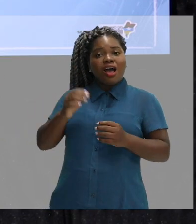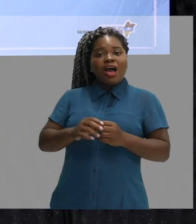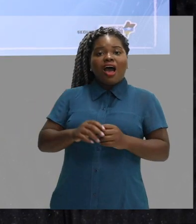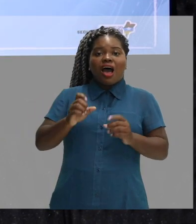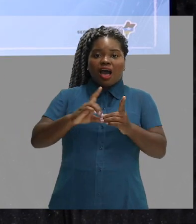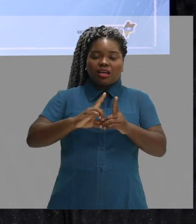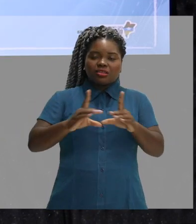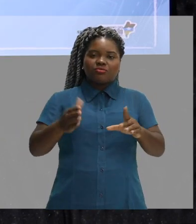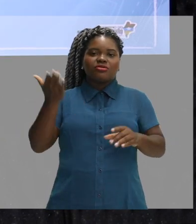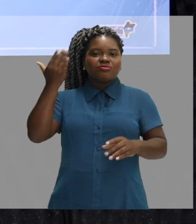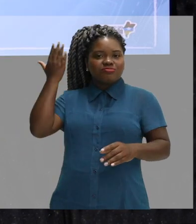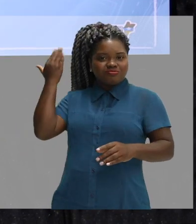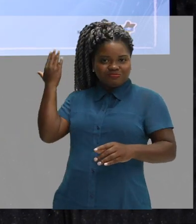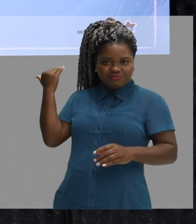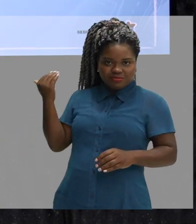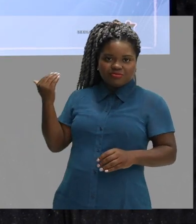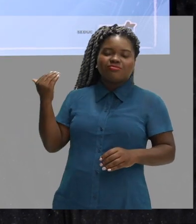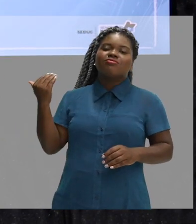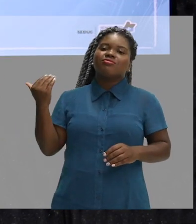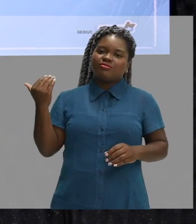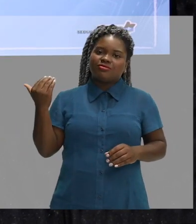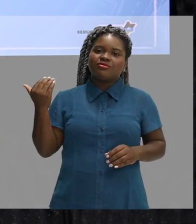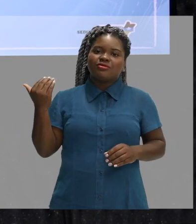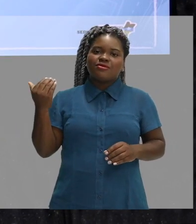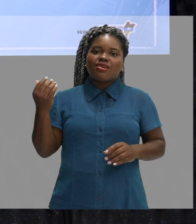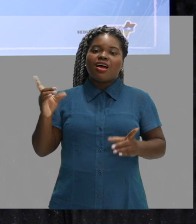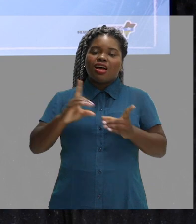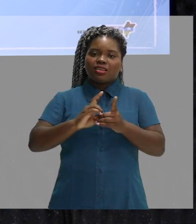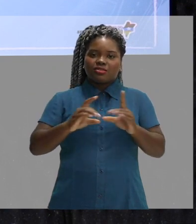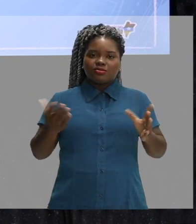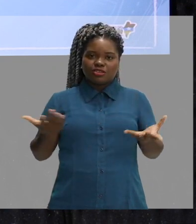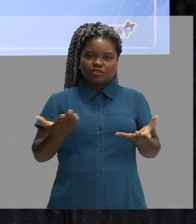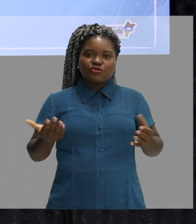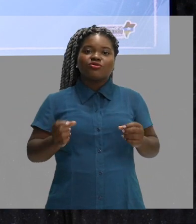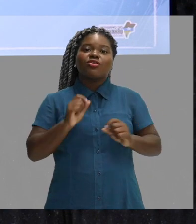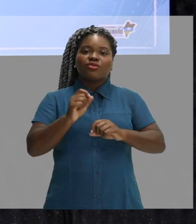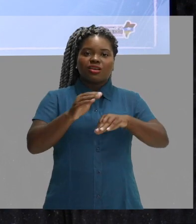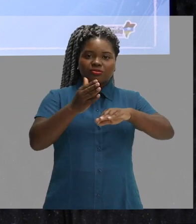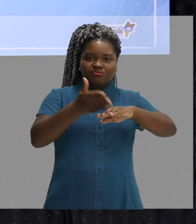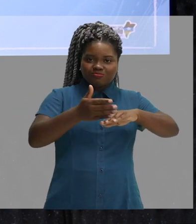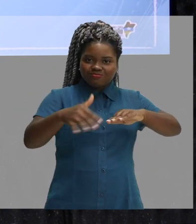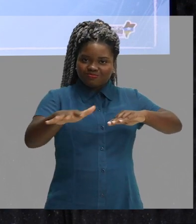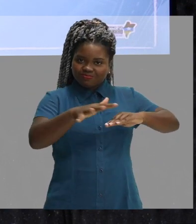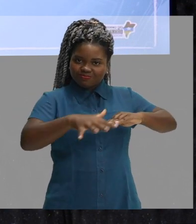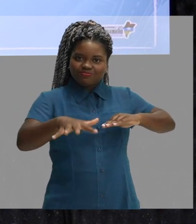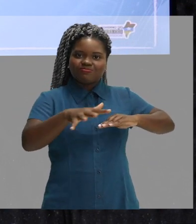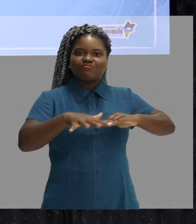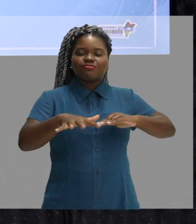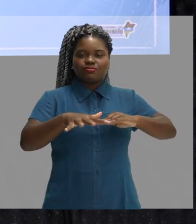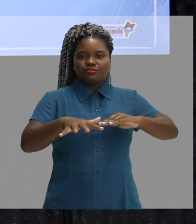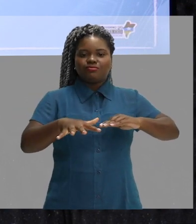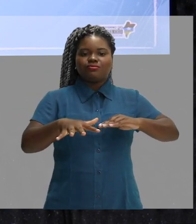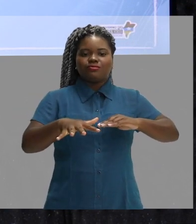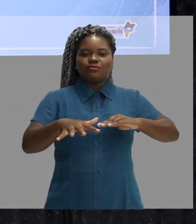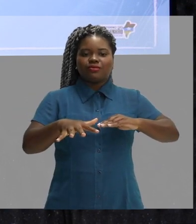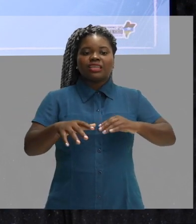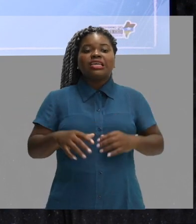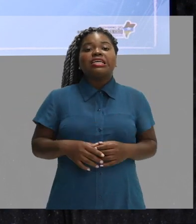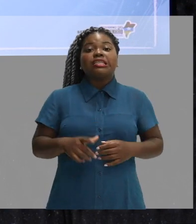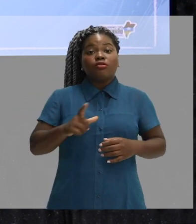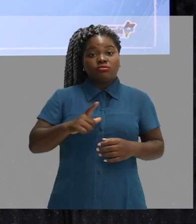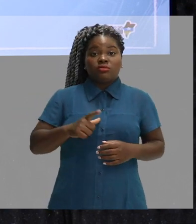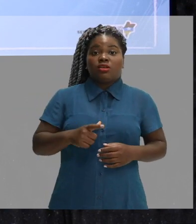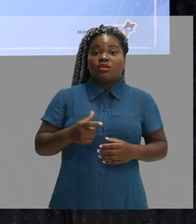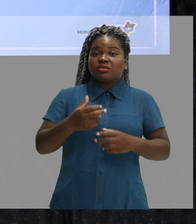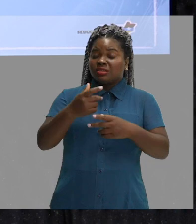democracia moderna é a democracia da modernidade. A democracia na modernidade, ela tem essas